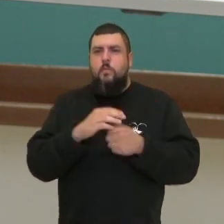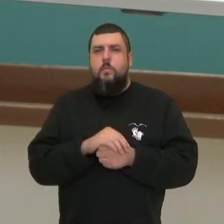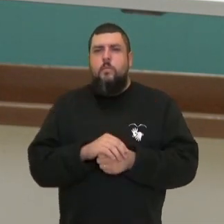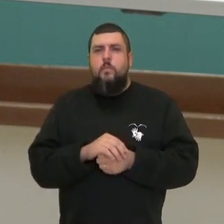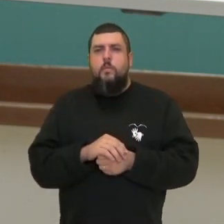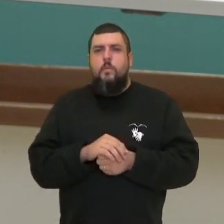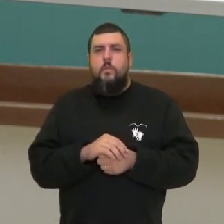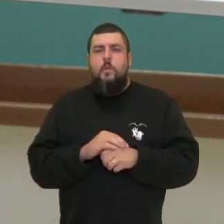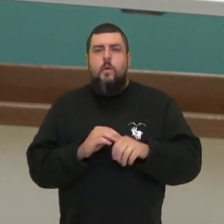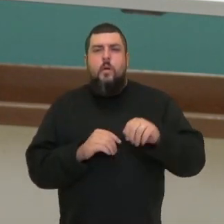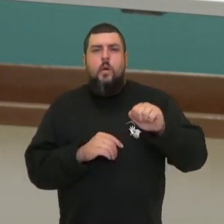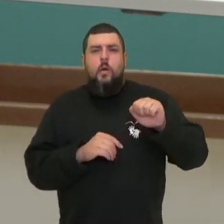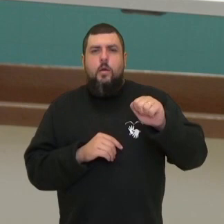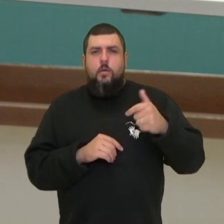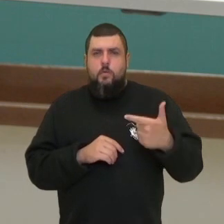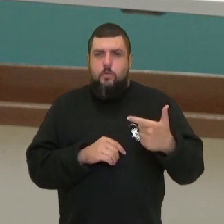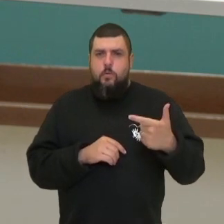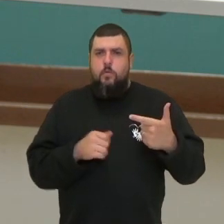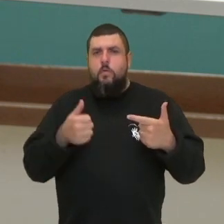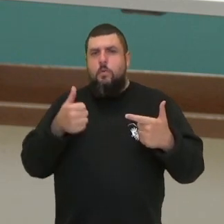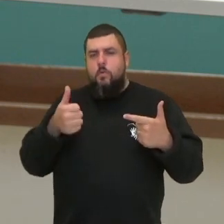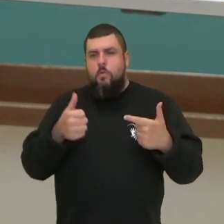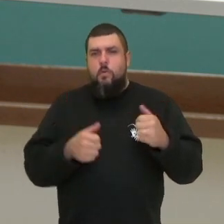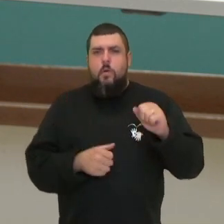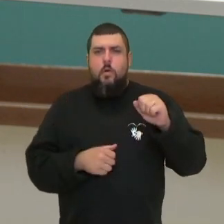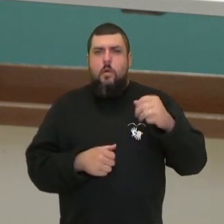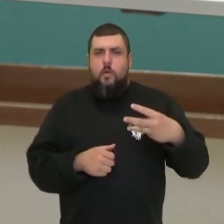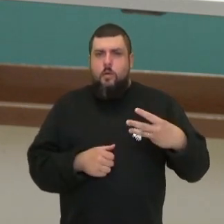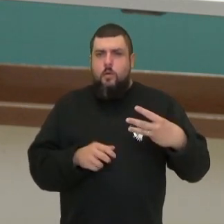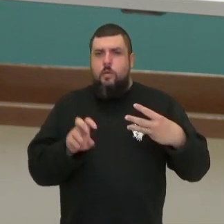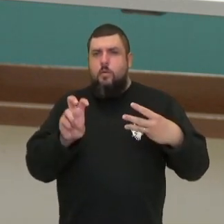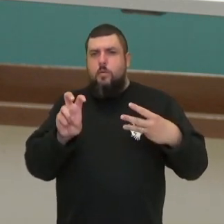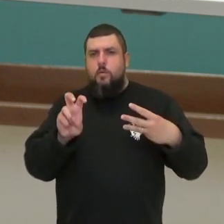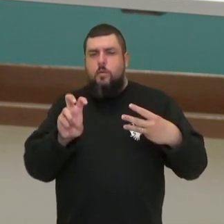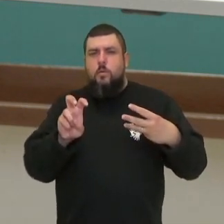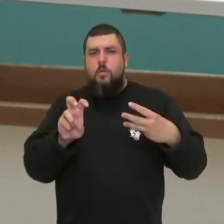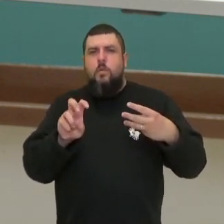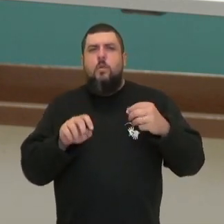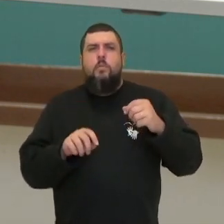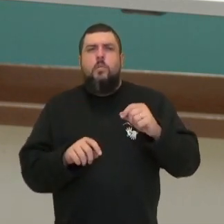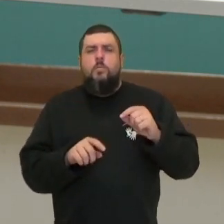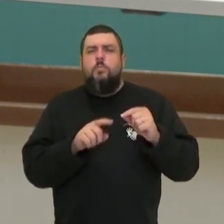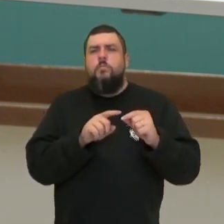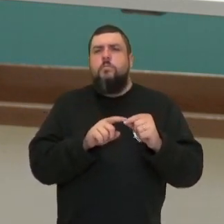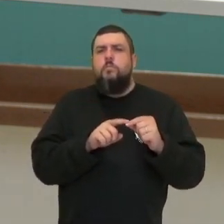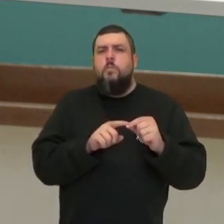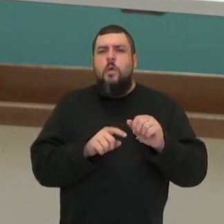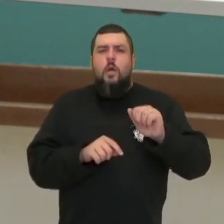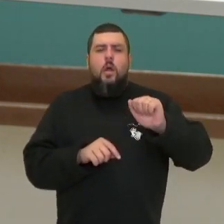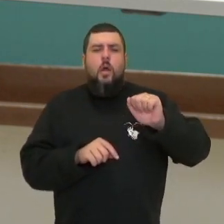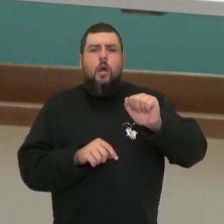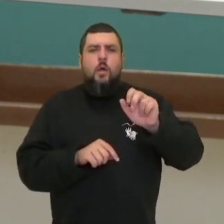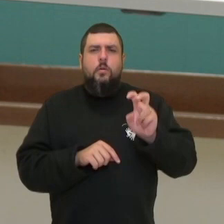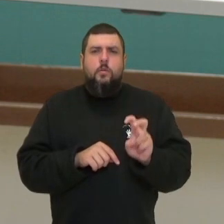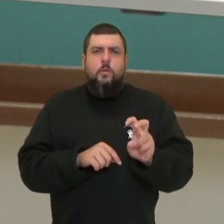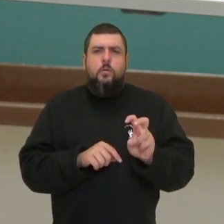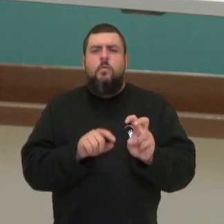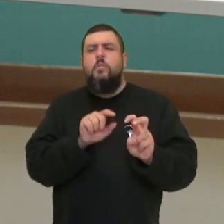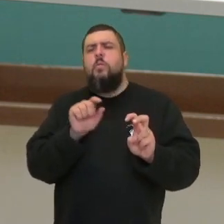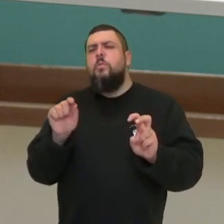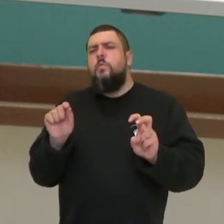sequência, A2 é 1, A3 é 5, A9. Quem é o próximo? Quem é o meu A5 nesse